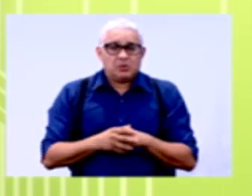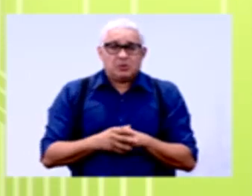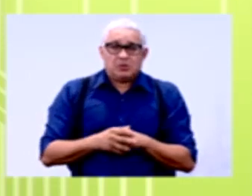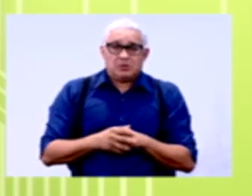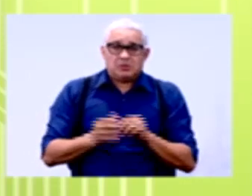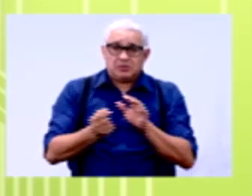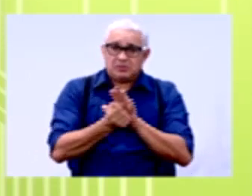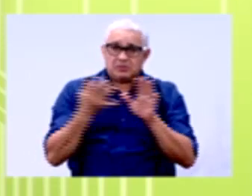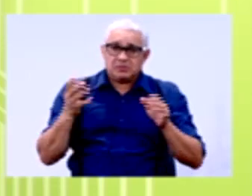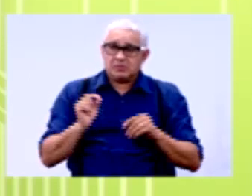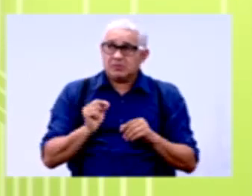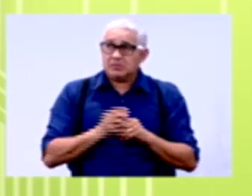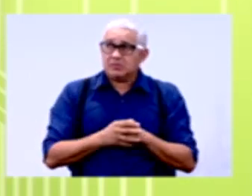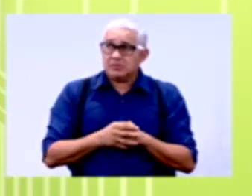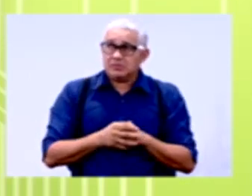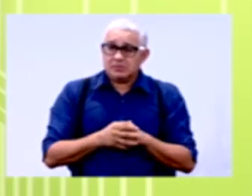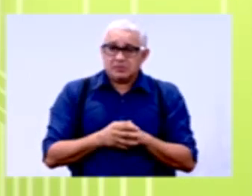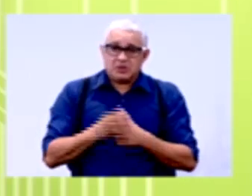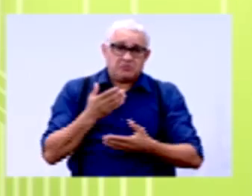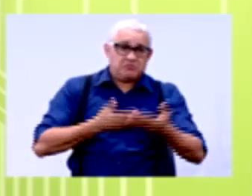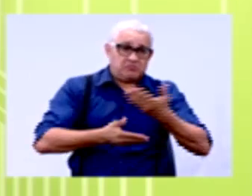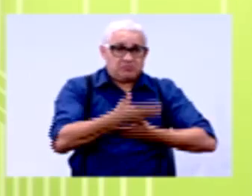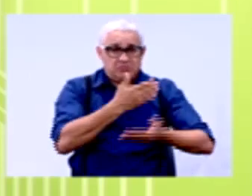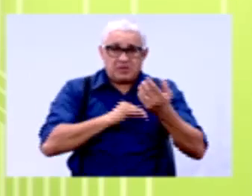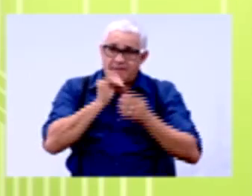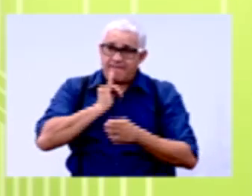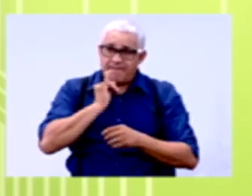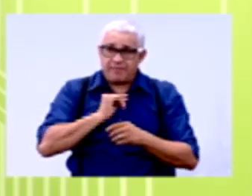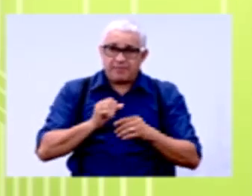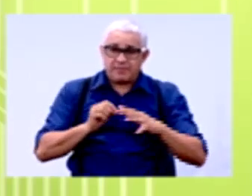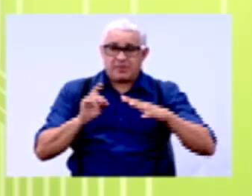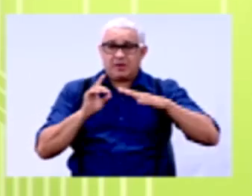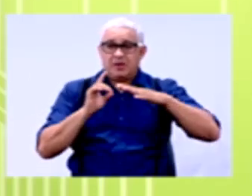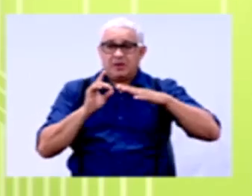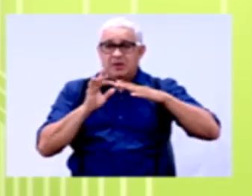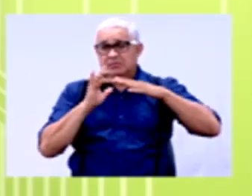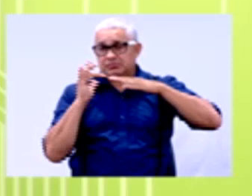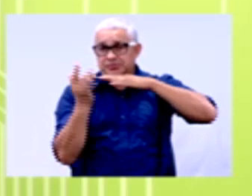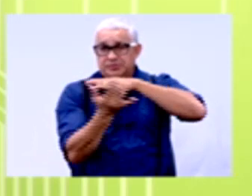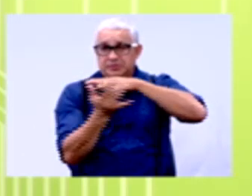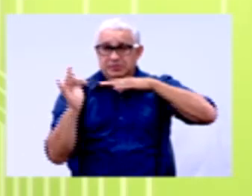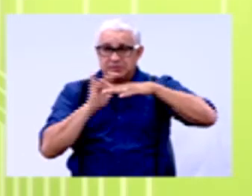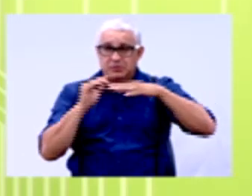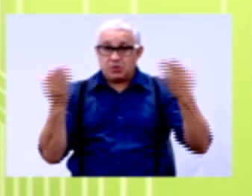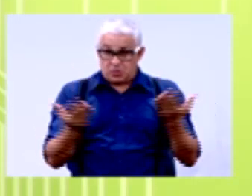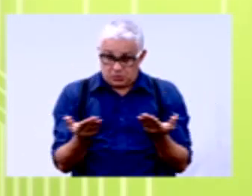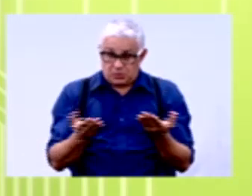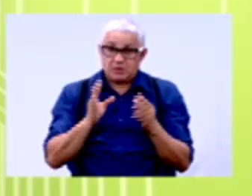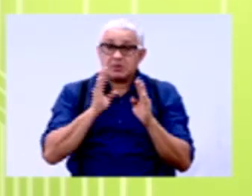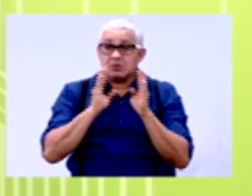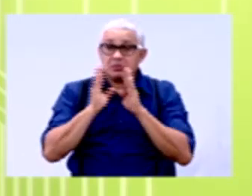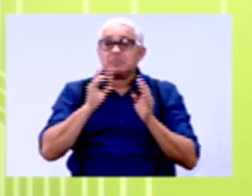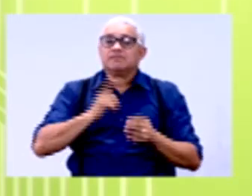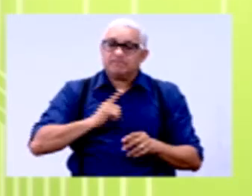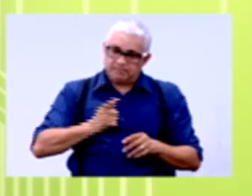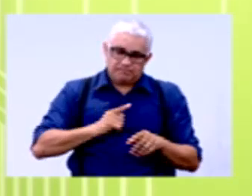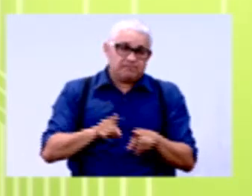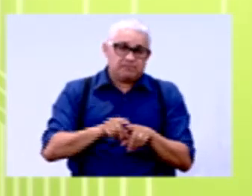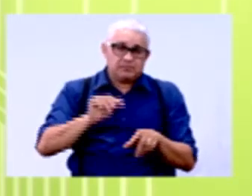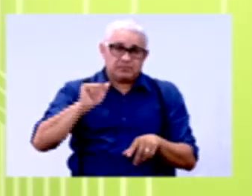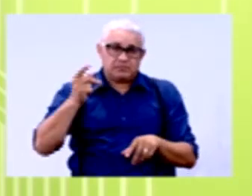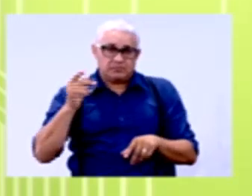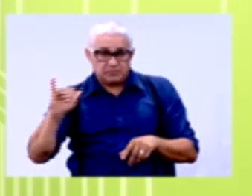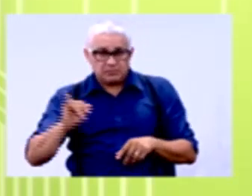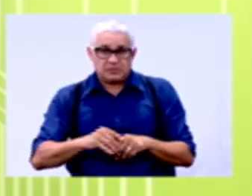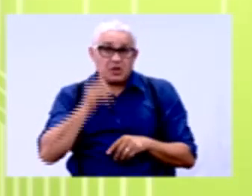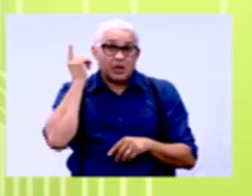aplicativos na hora de fazer integração, por exemplo, com rede social. Hoje, por exemplo, o Facebook ele disponibiliza também uma API